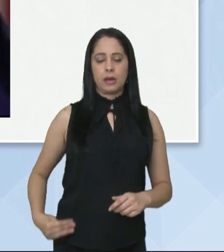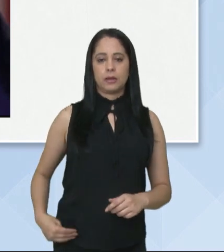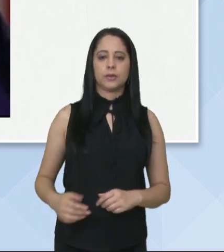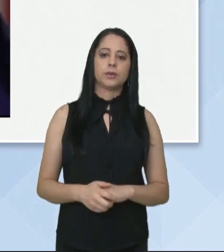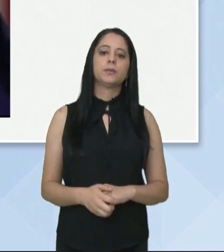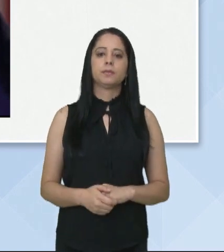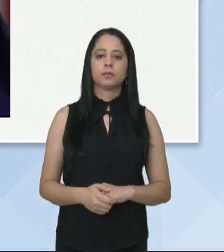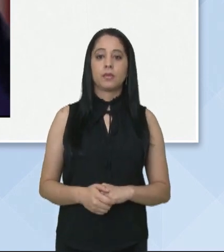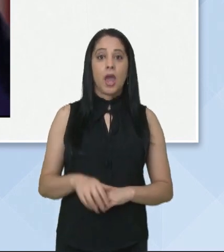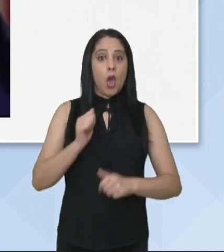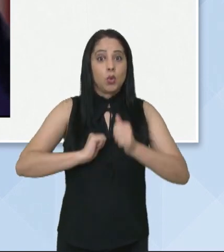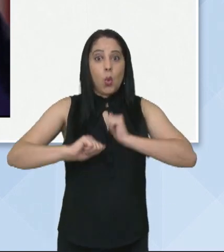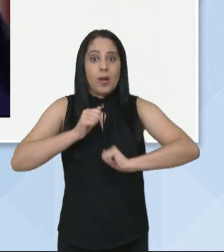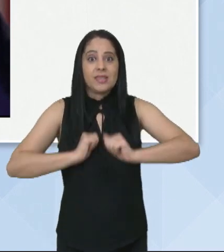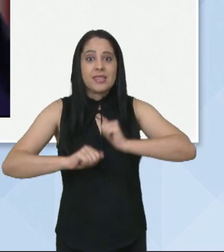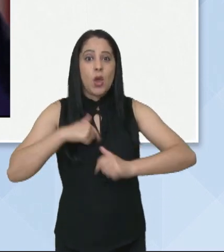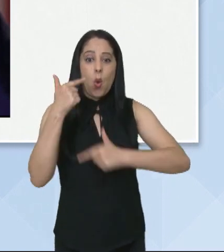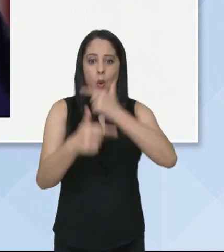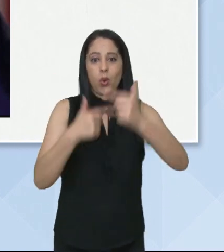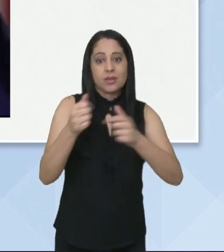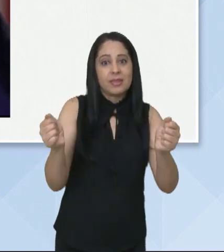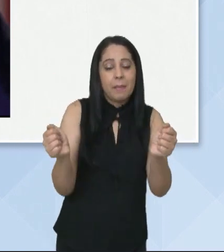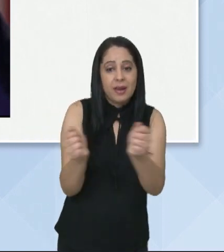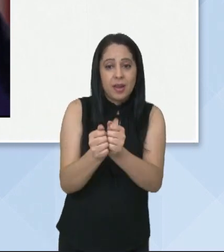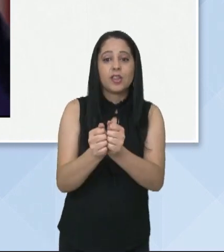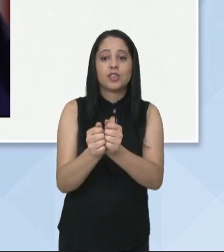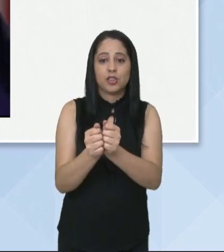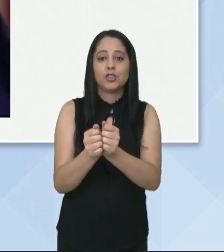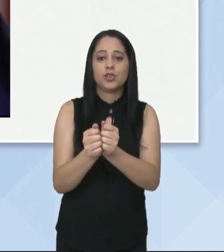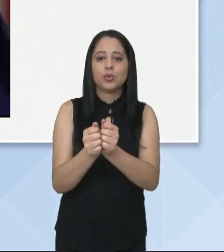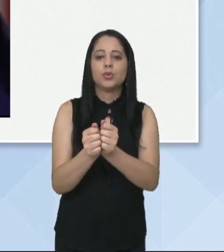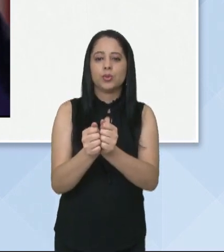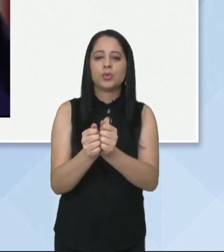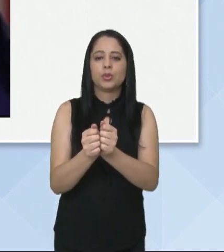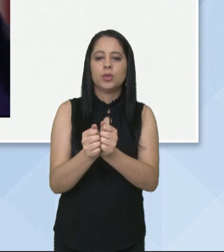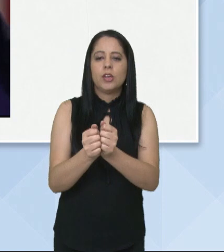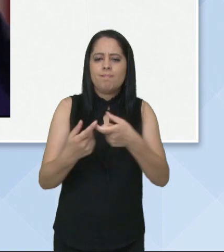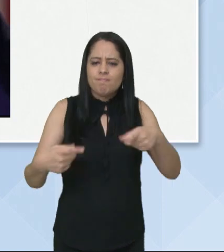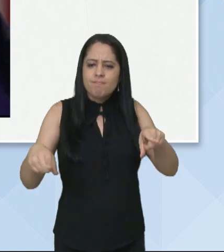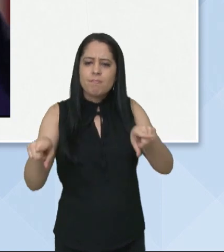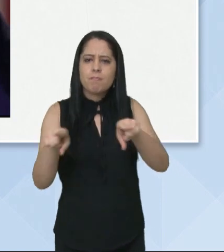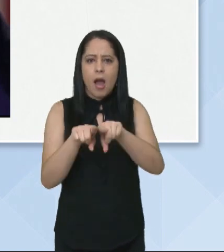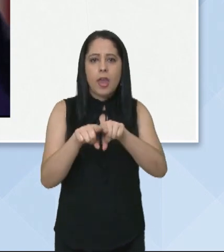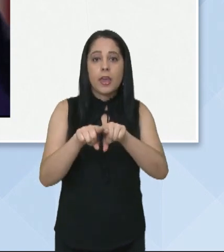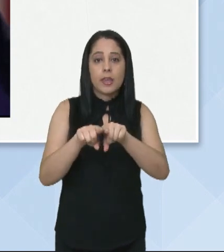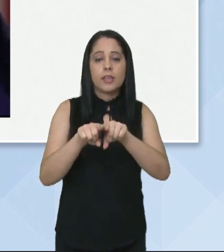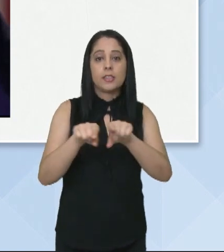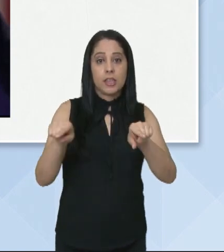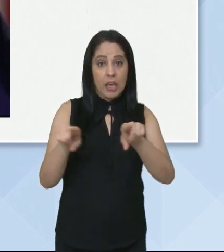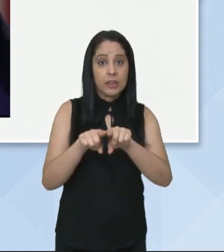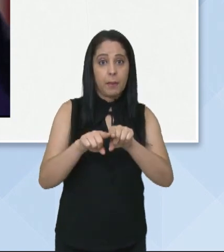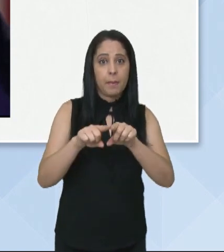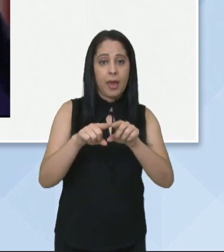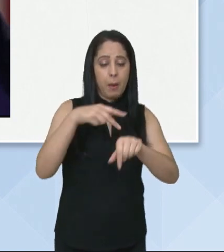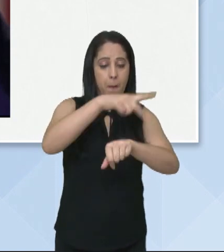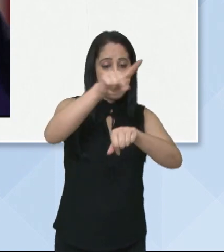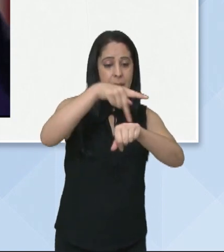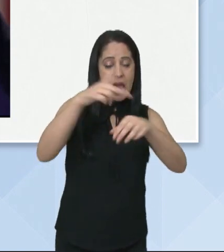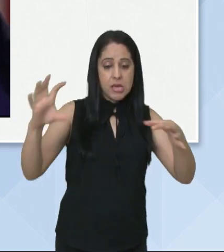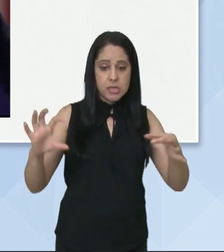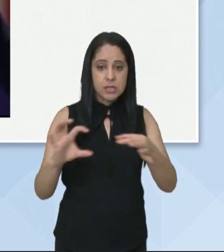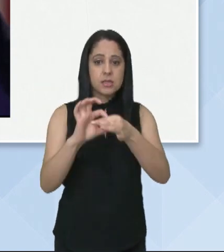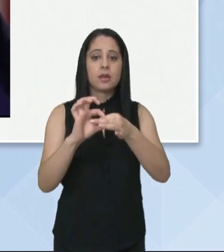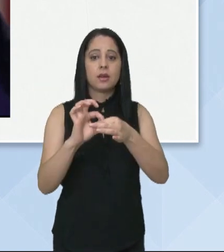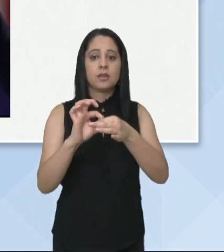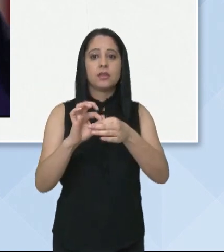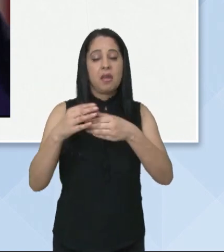Ansioso para trabalharmos juntos e conquistarmos a cooperação entre os países nos meses